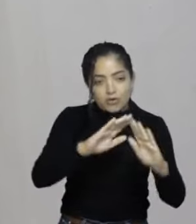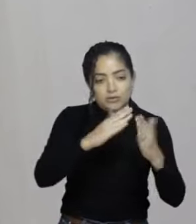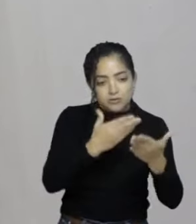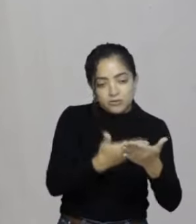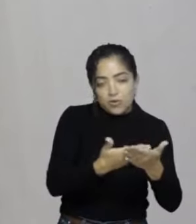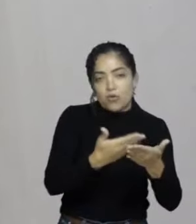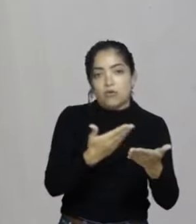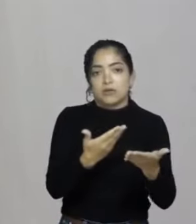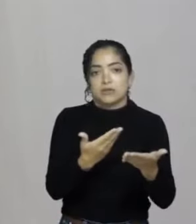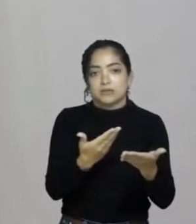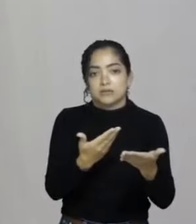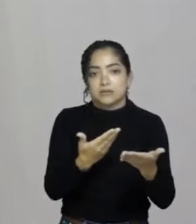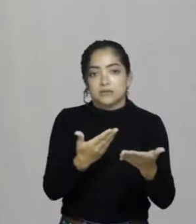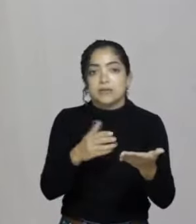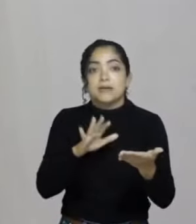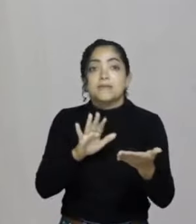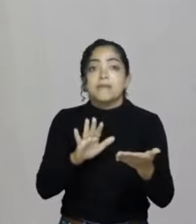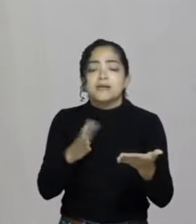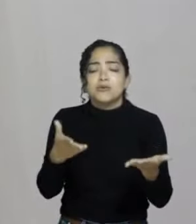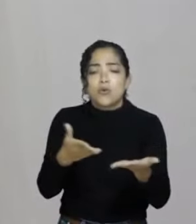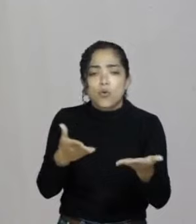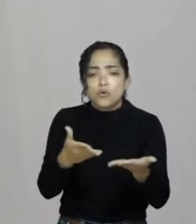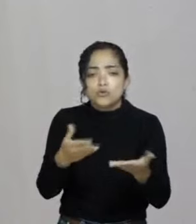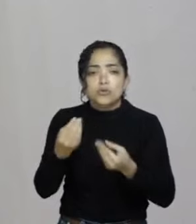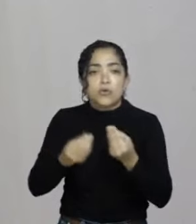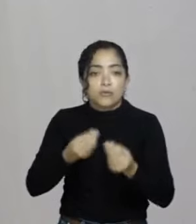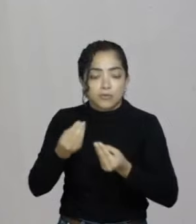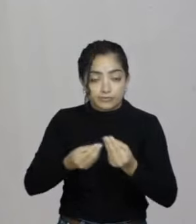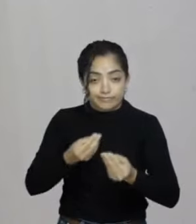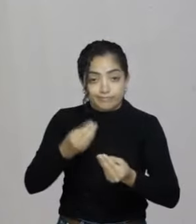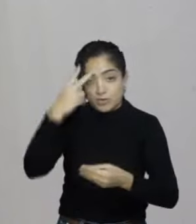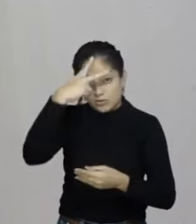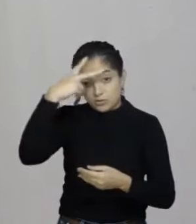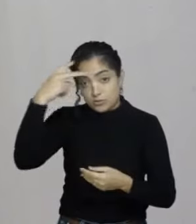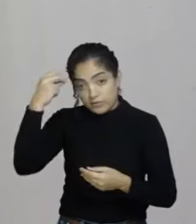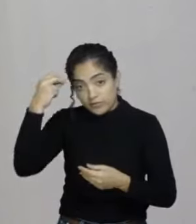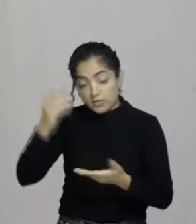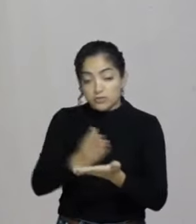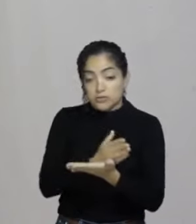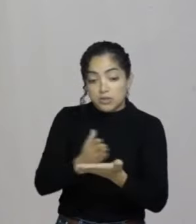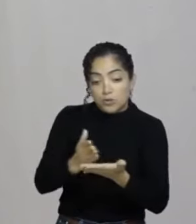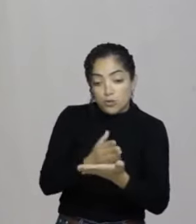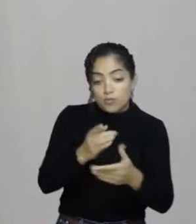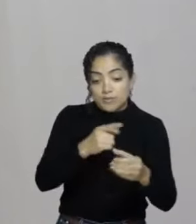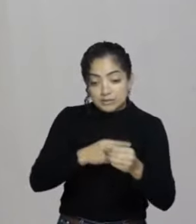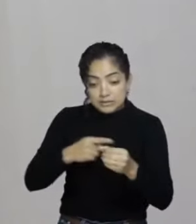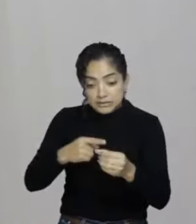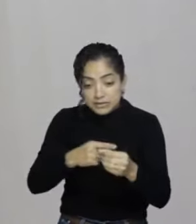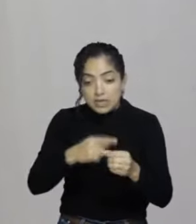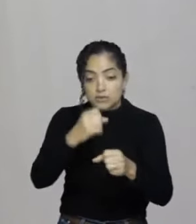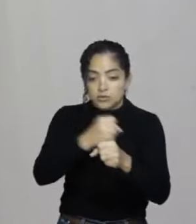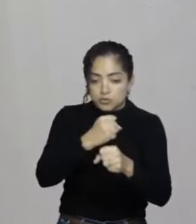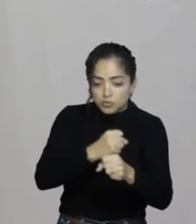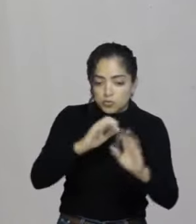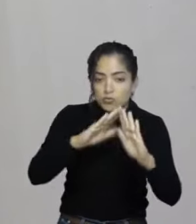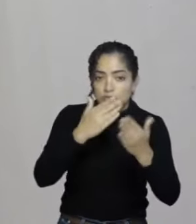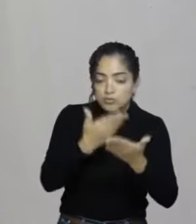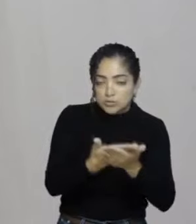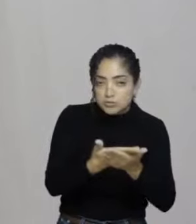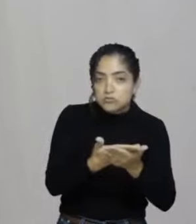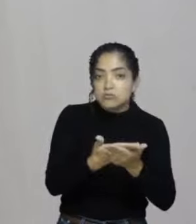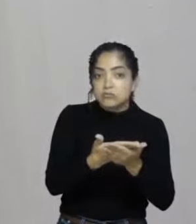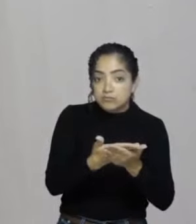e o que que nós estamos hoje nós temos os prefeitos em alguns municípios construindo novas escolas municipais